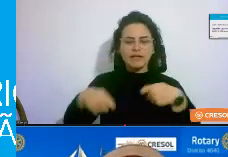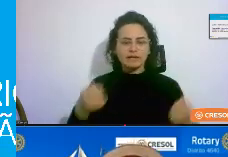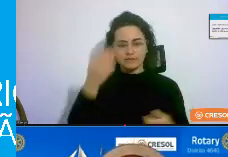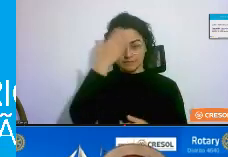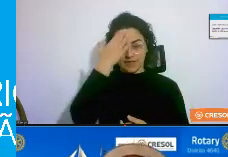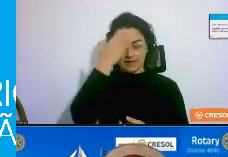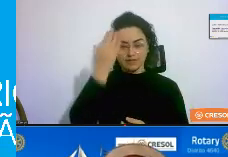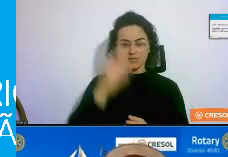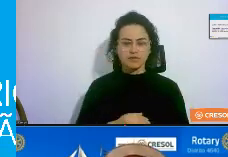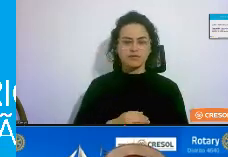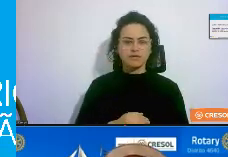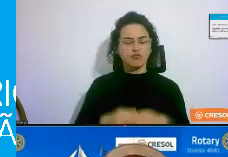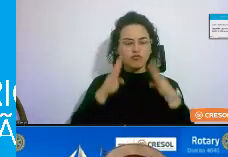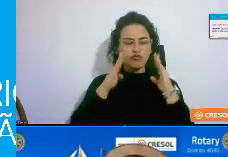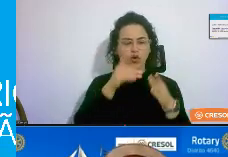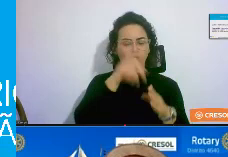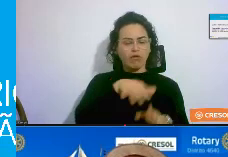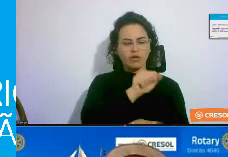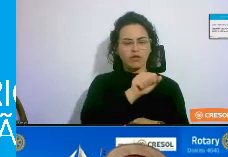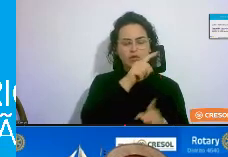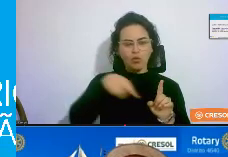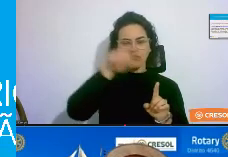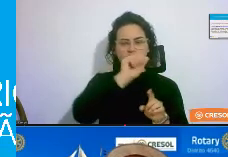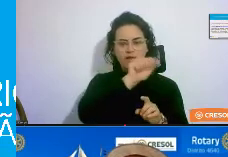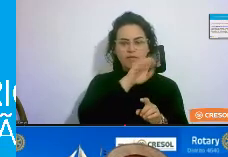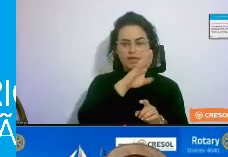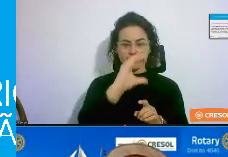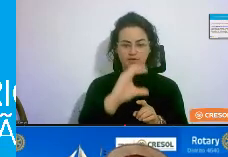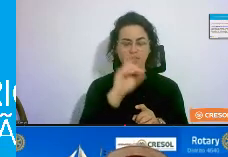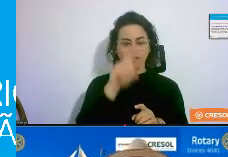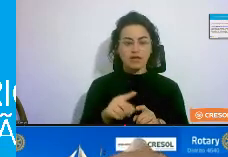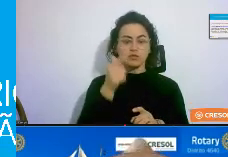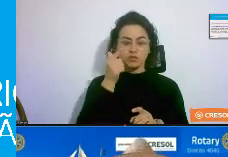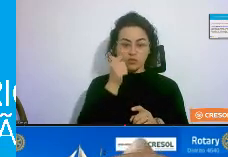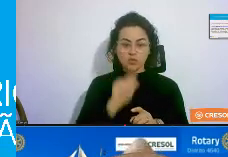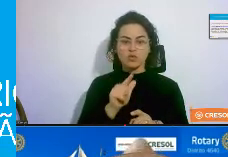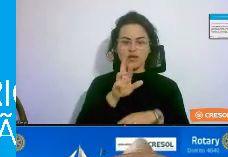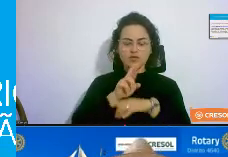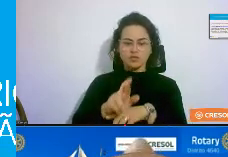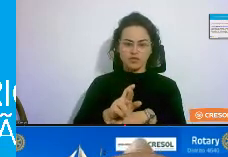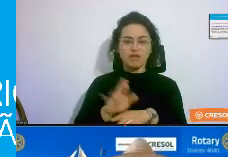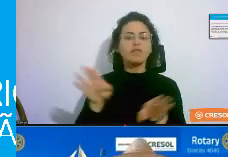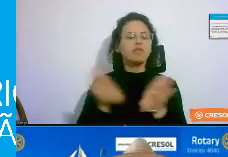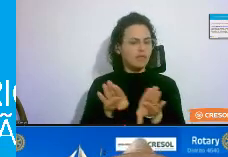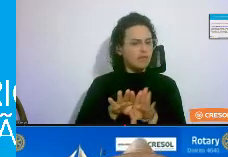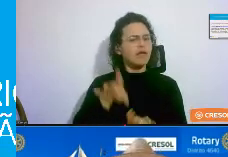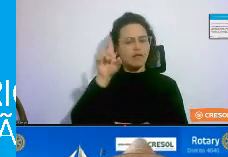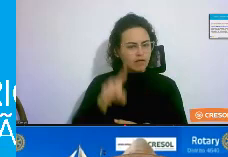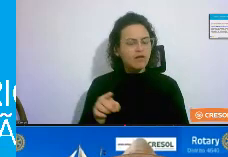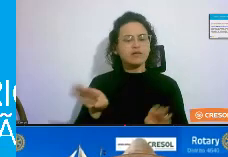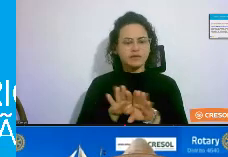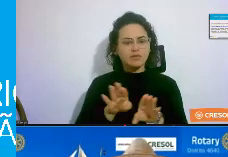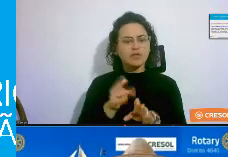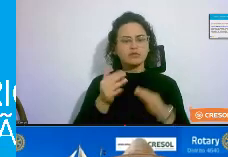naquela curva A e B, você vai ter melhor resultado. Também isso vale para a arrecadação da fundação, para a Fundação Atuária.